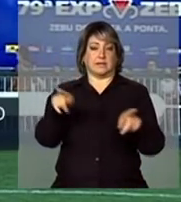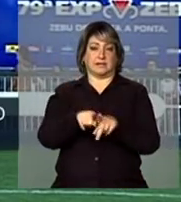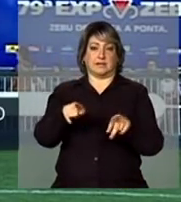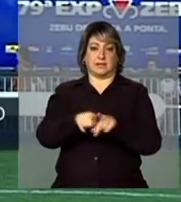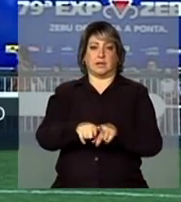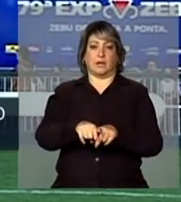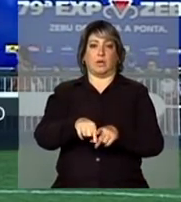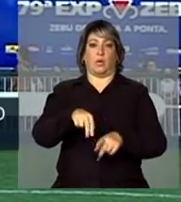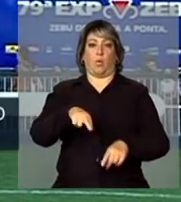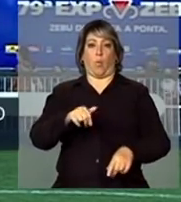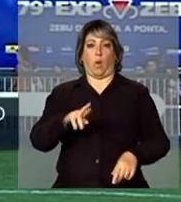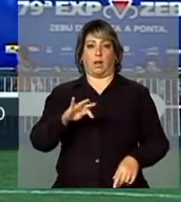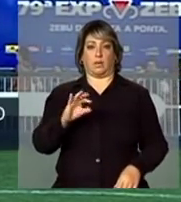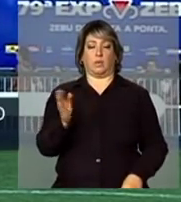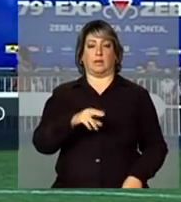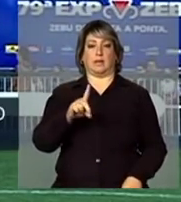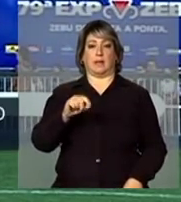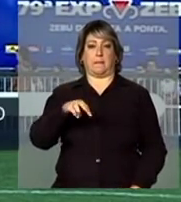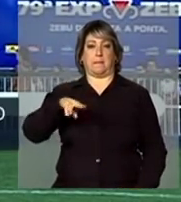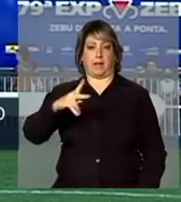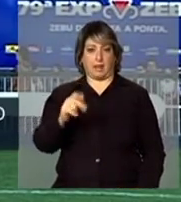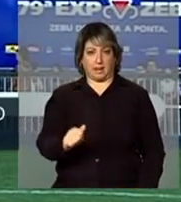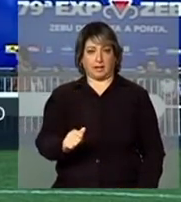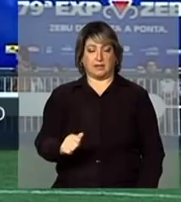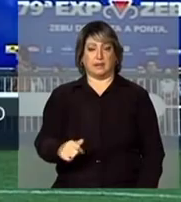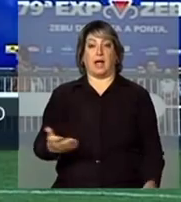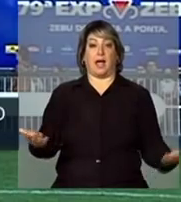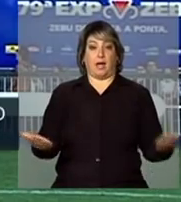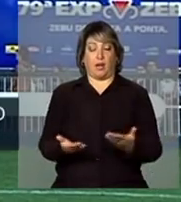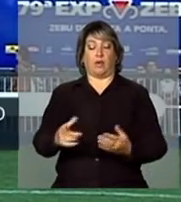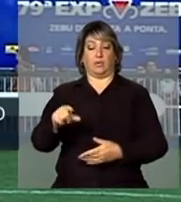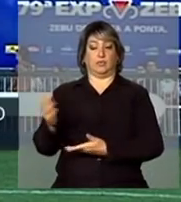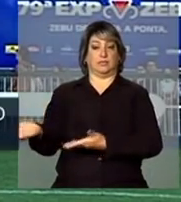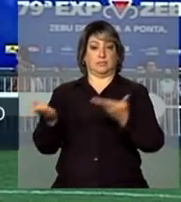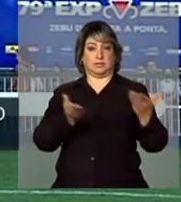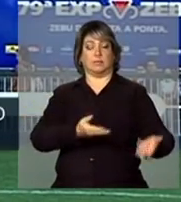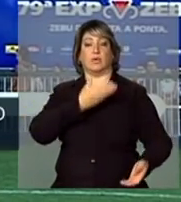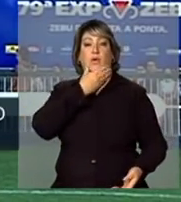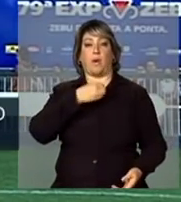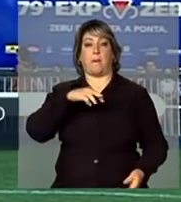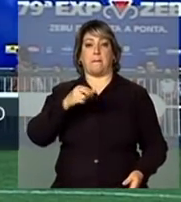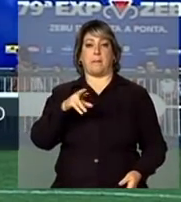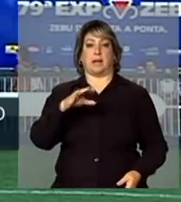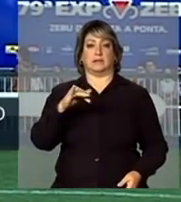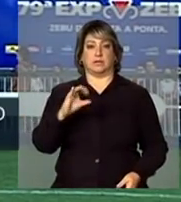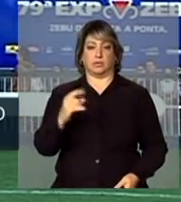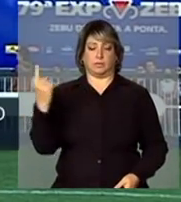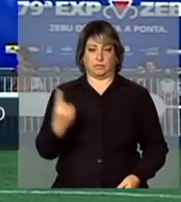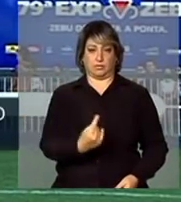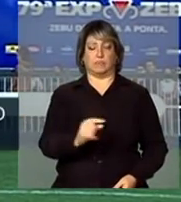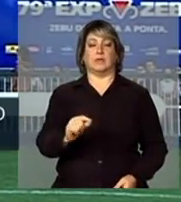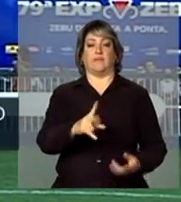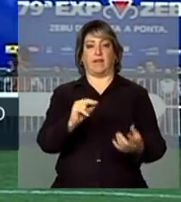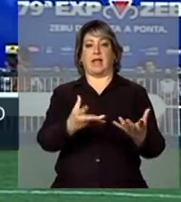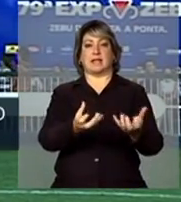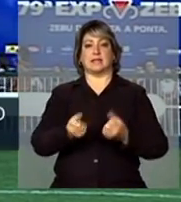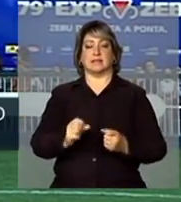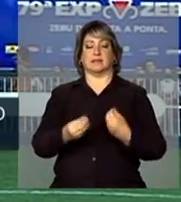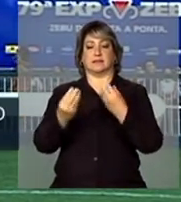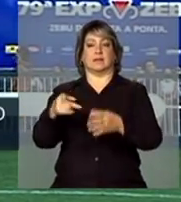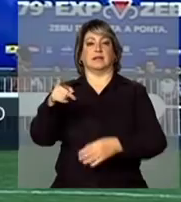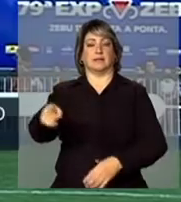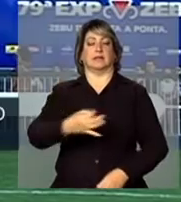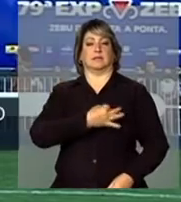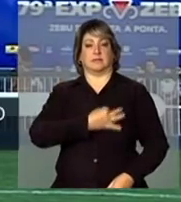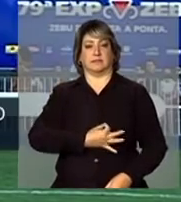Milha. Convidamos agora o selecionador Márcio de Rezende Andrade para receber a comenda e o diploma